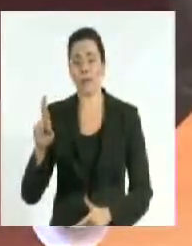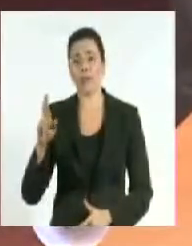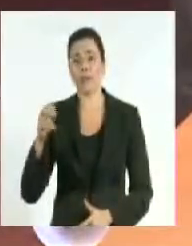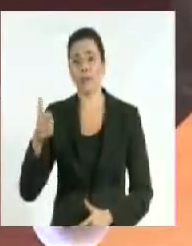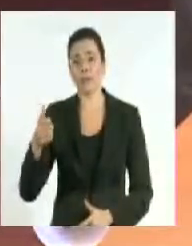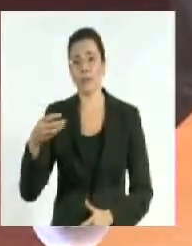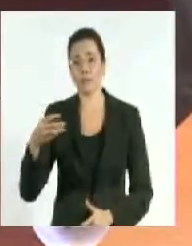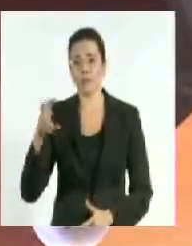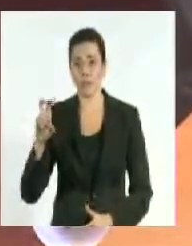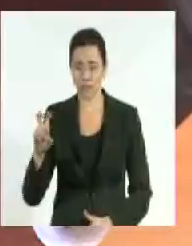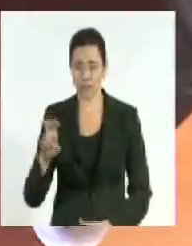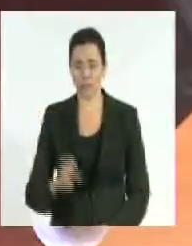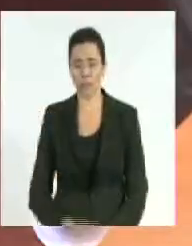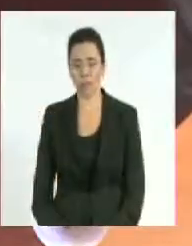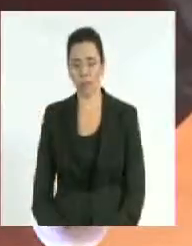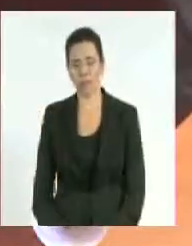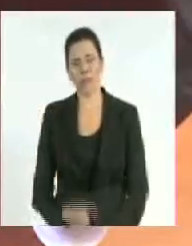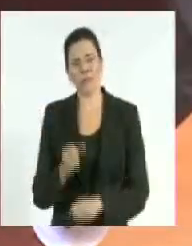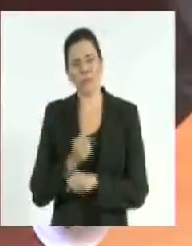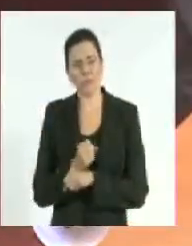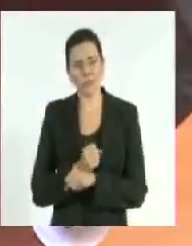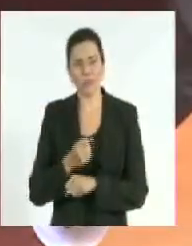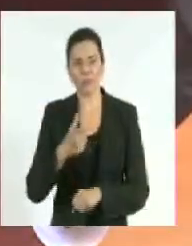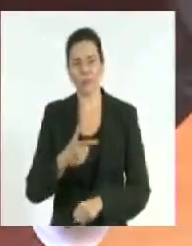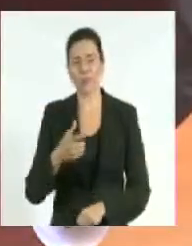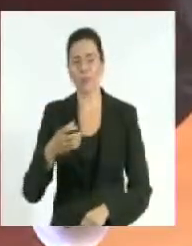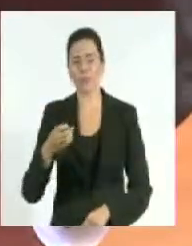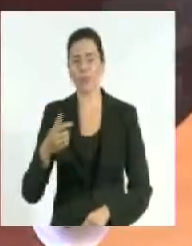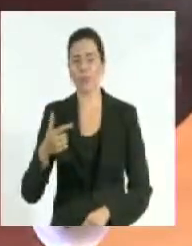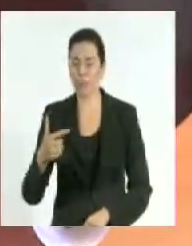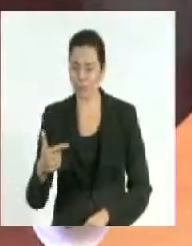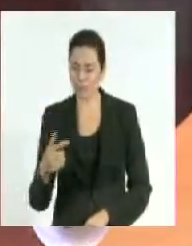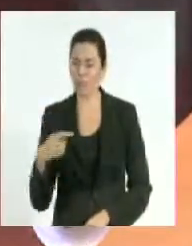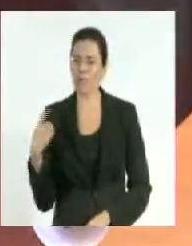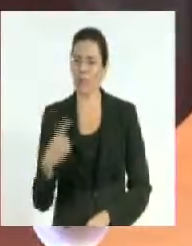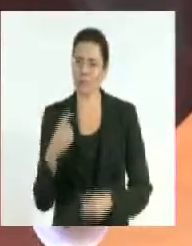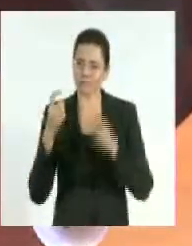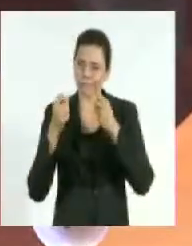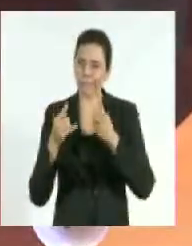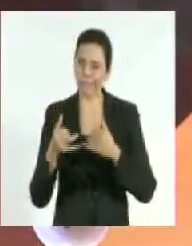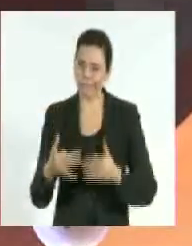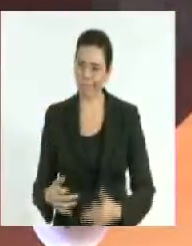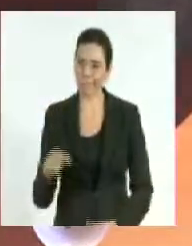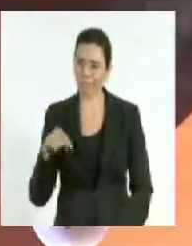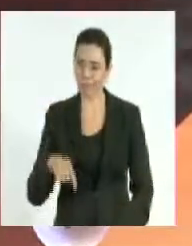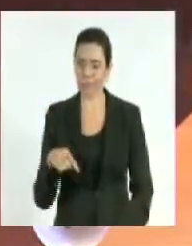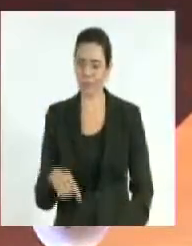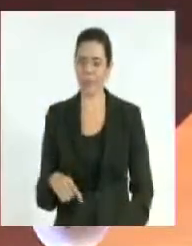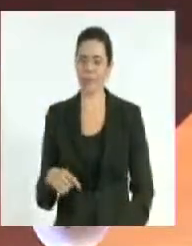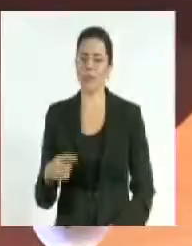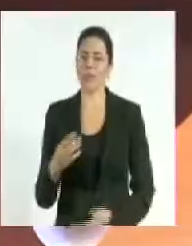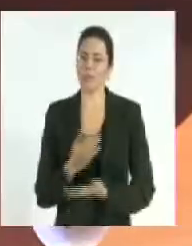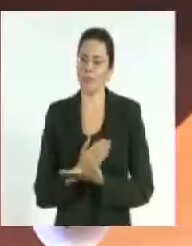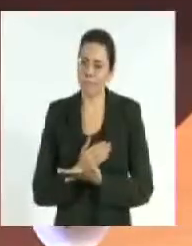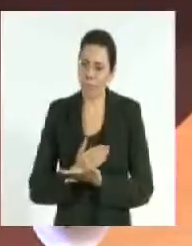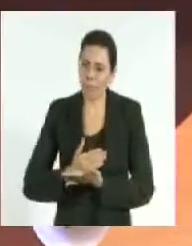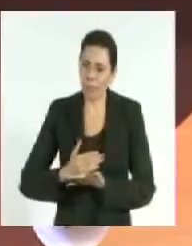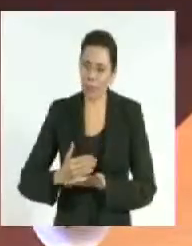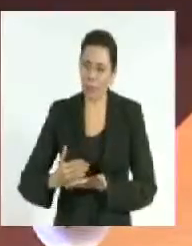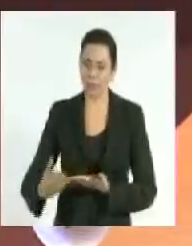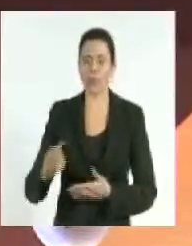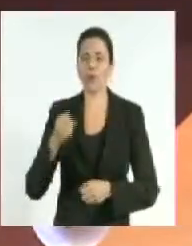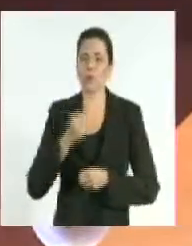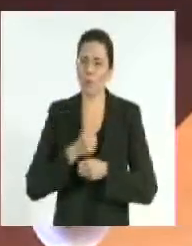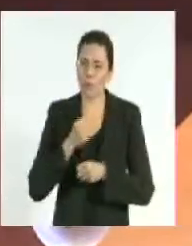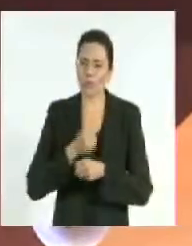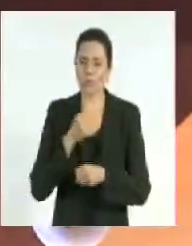porque desde 2012 nós falamos aqui sobre a questão do início dessas obras de tudo enquanto, mas